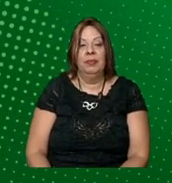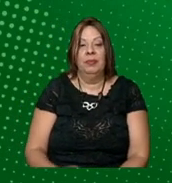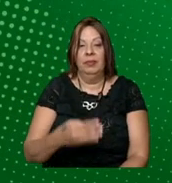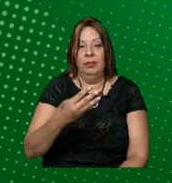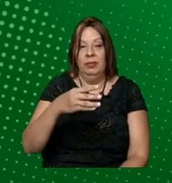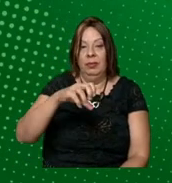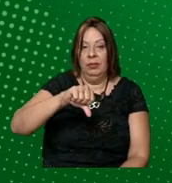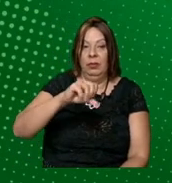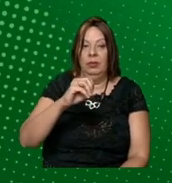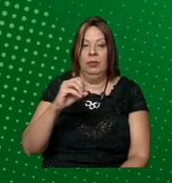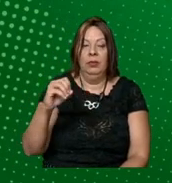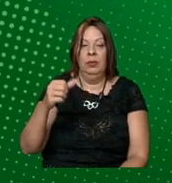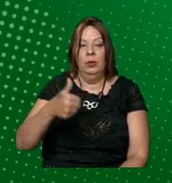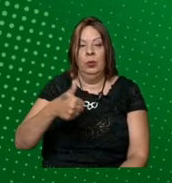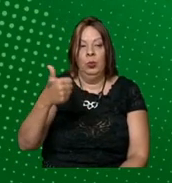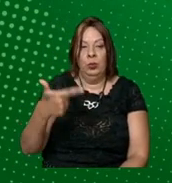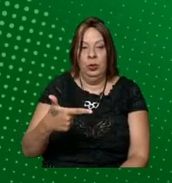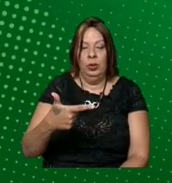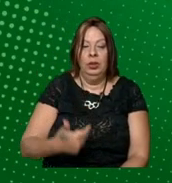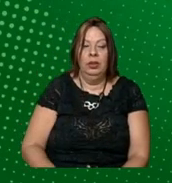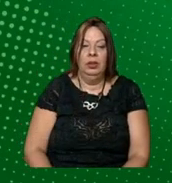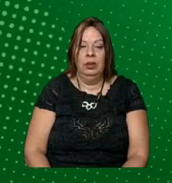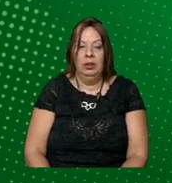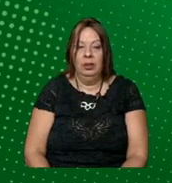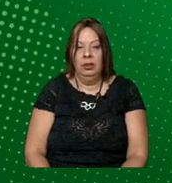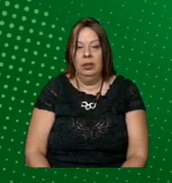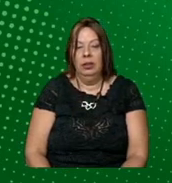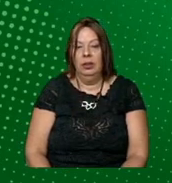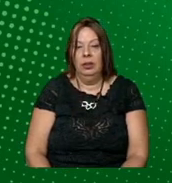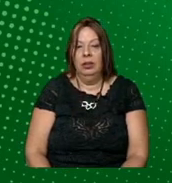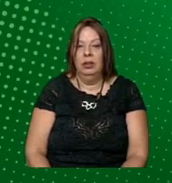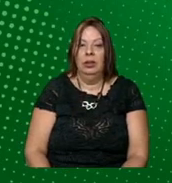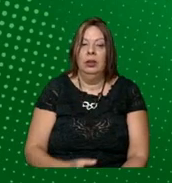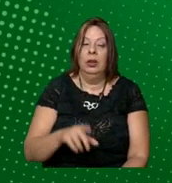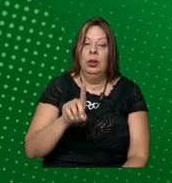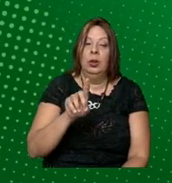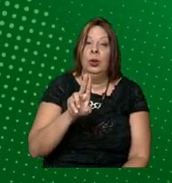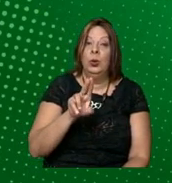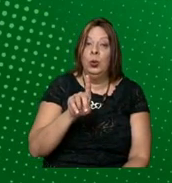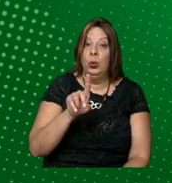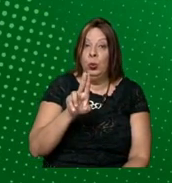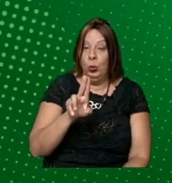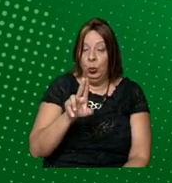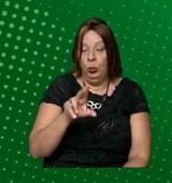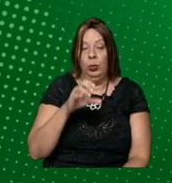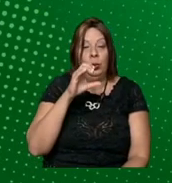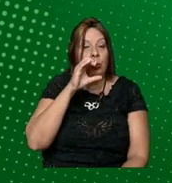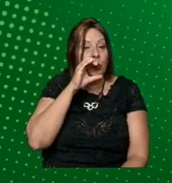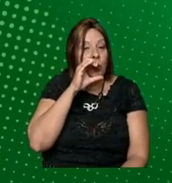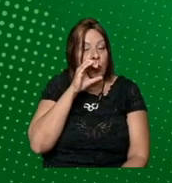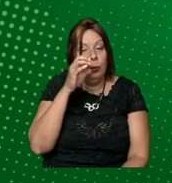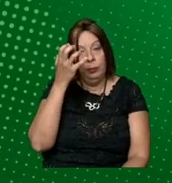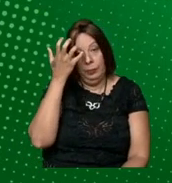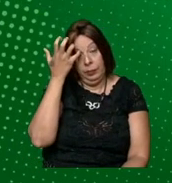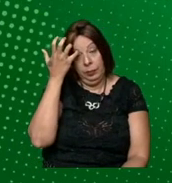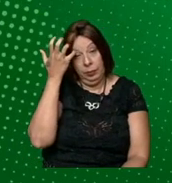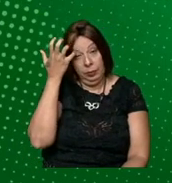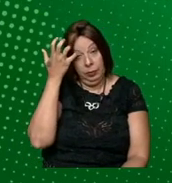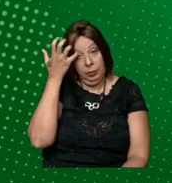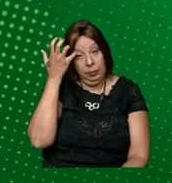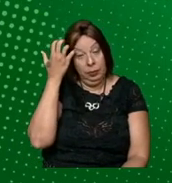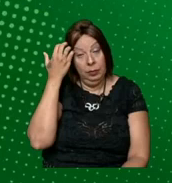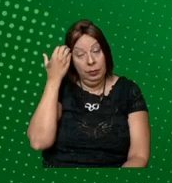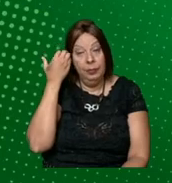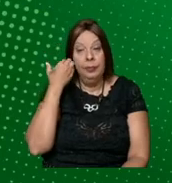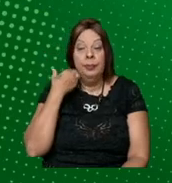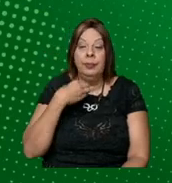é o 490012, 490012, é o Dudu de Socorro, adquirido com alunos de Barbosa Mercado Regional